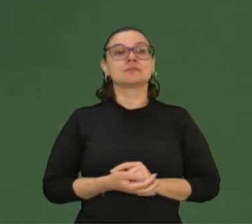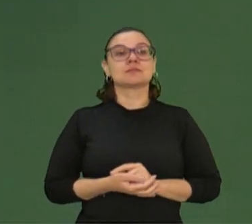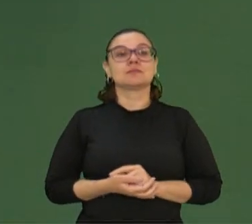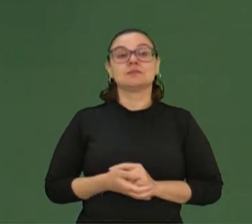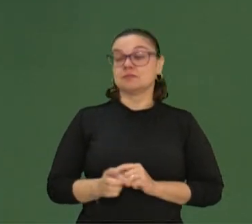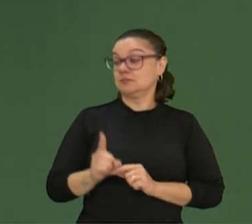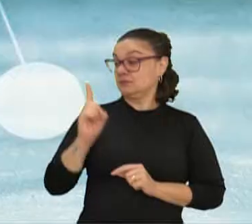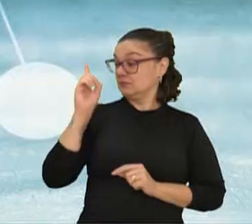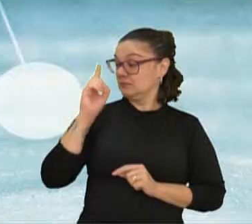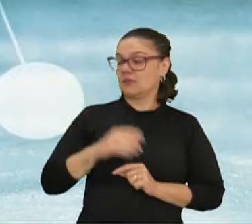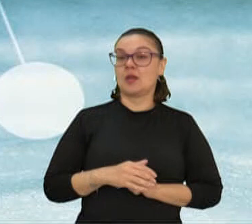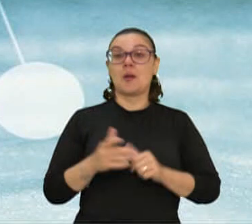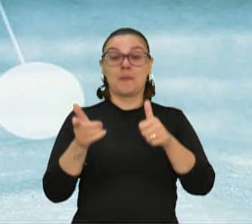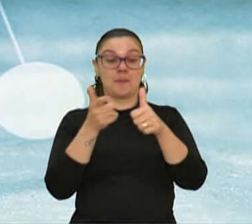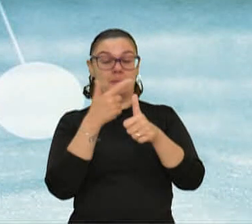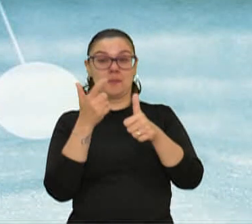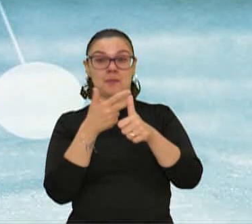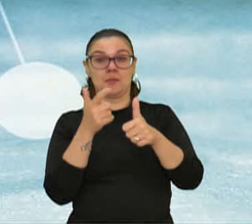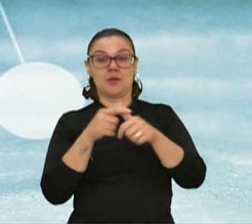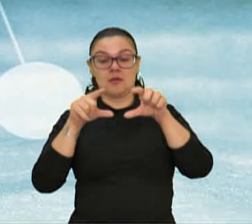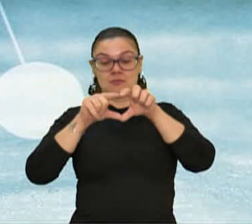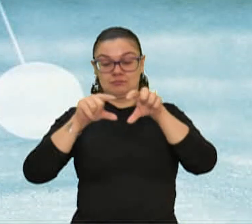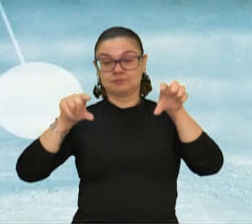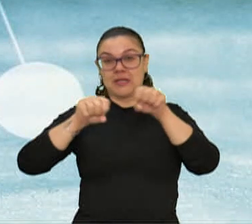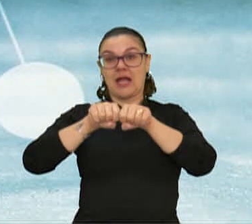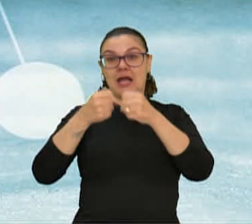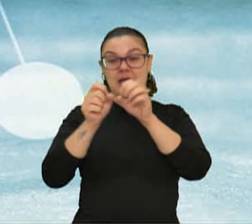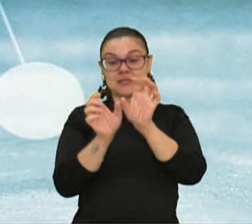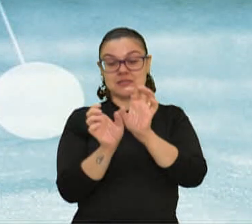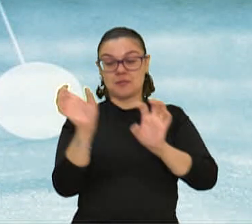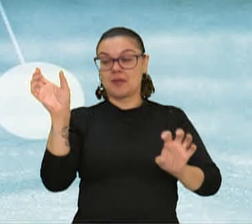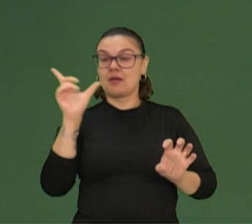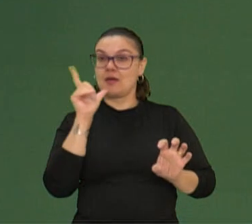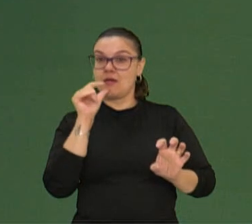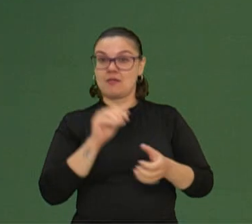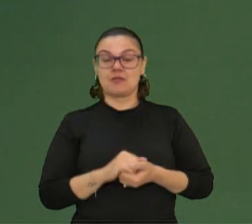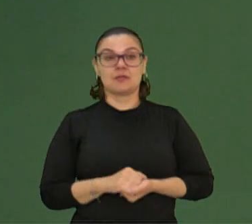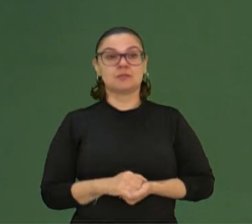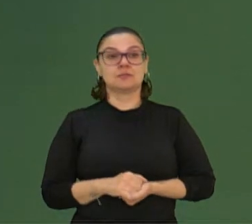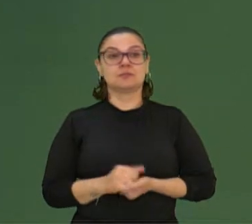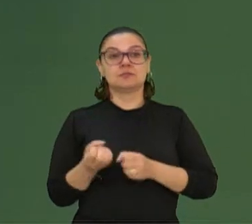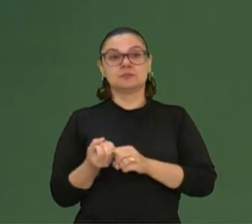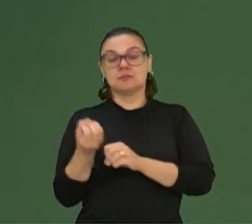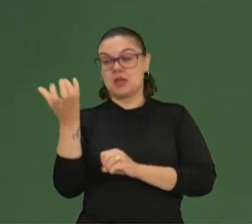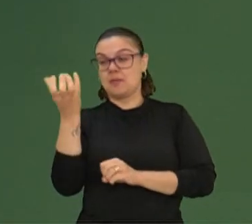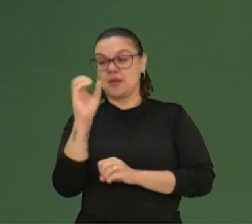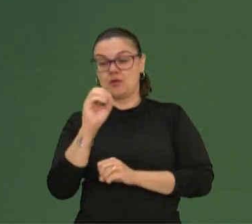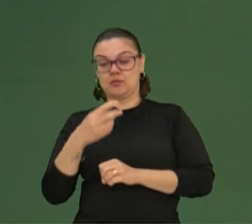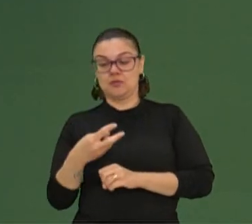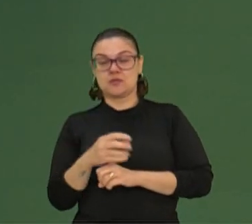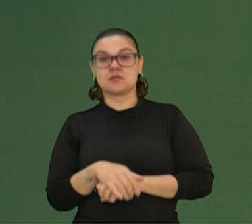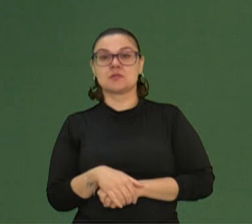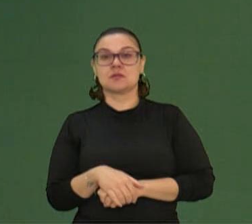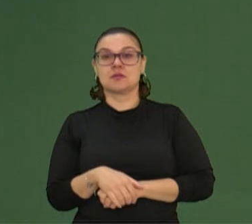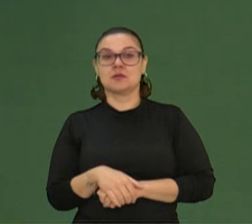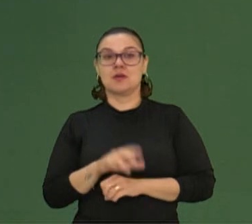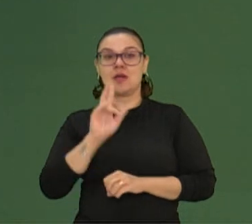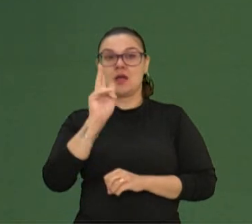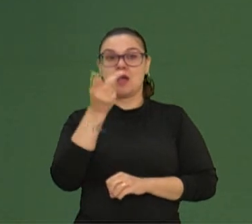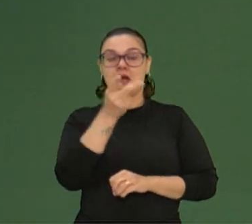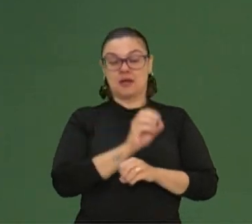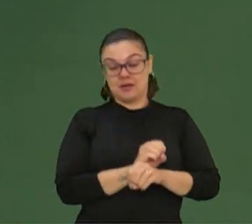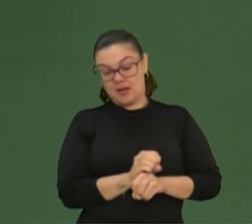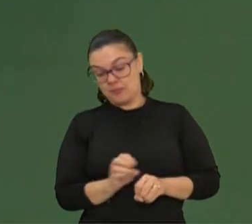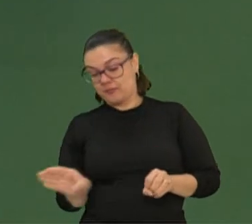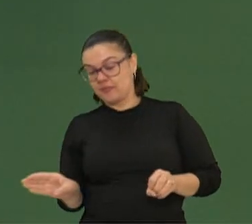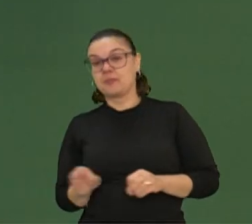Aqui, primeira etapa, quebra da água. Quebra a água, libera O2, o H sendo